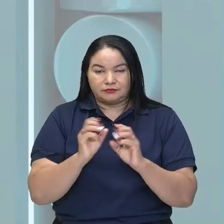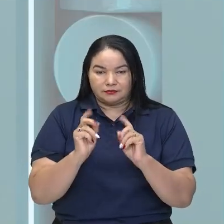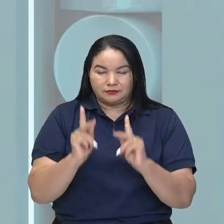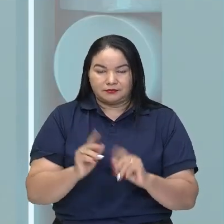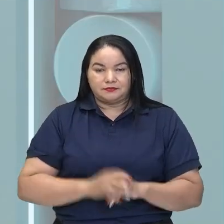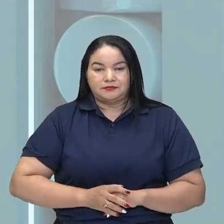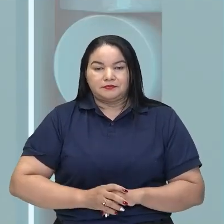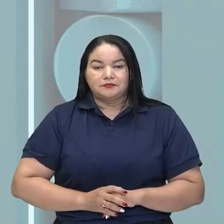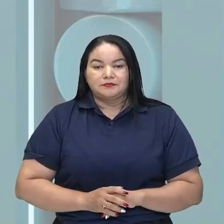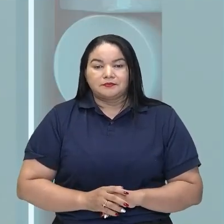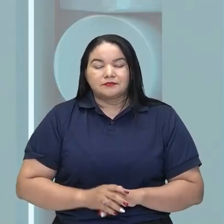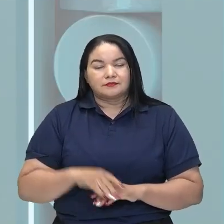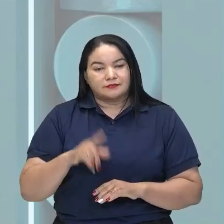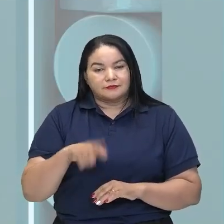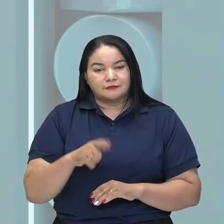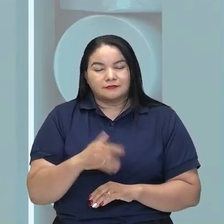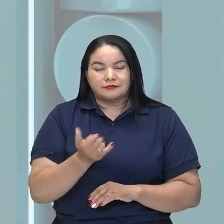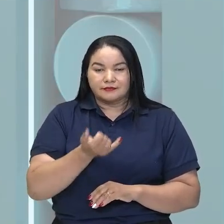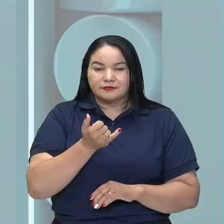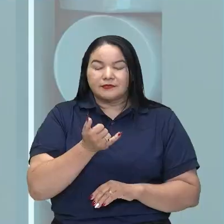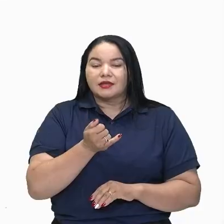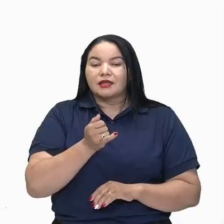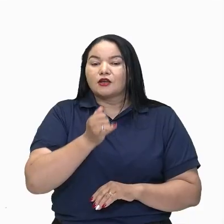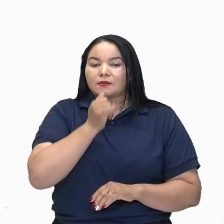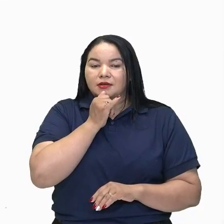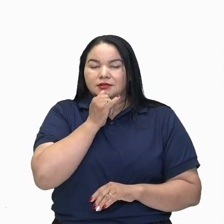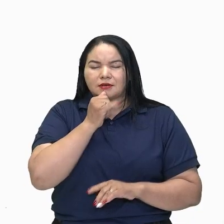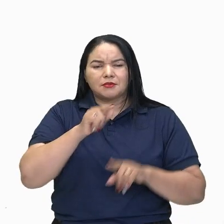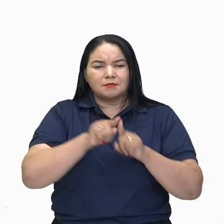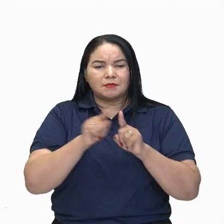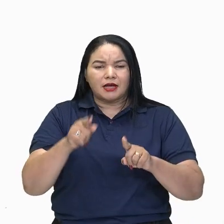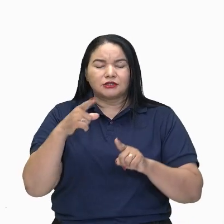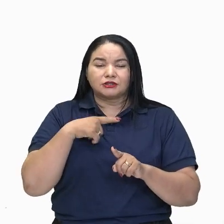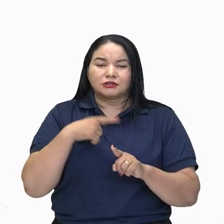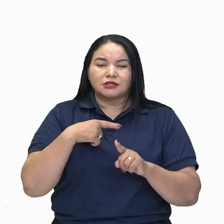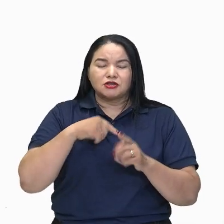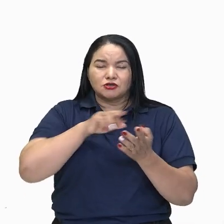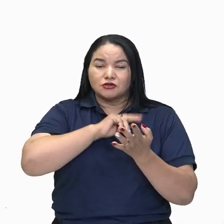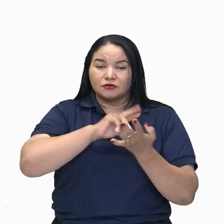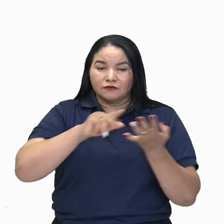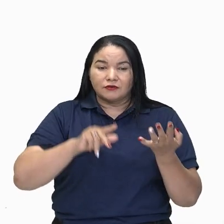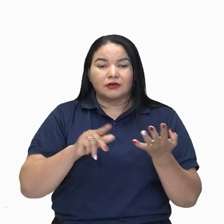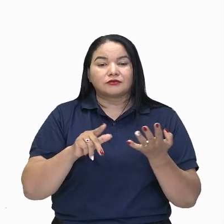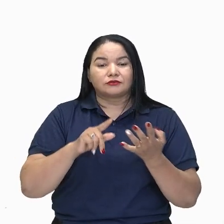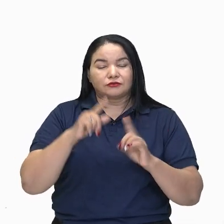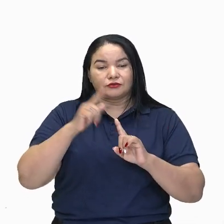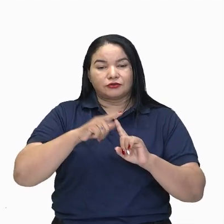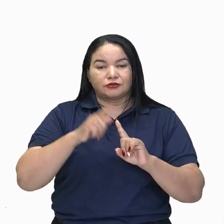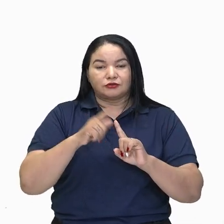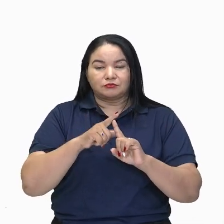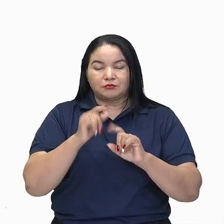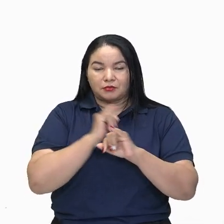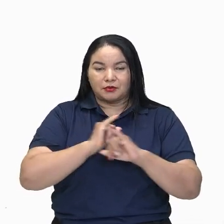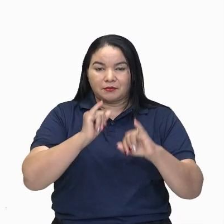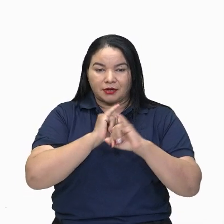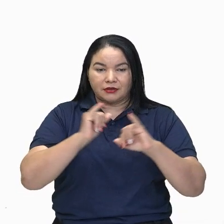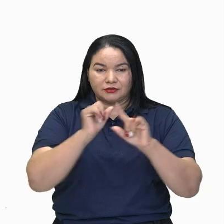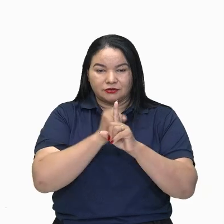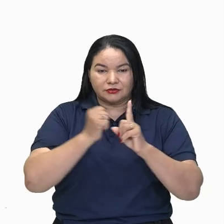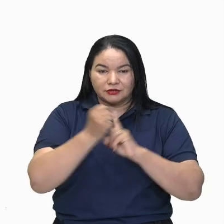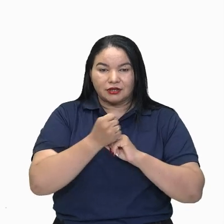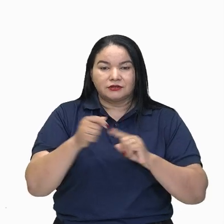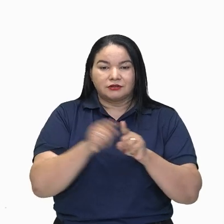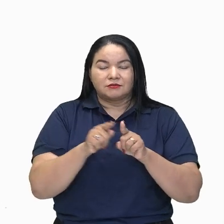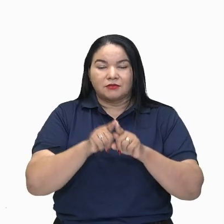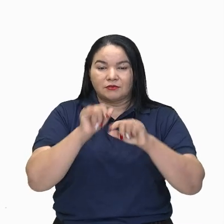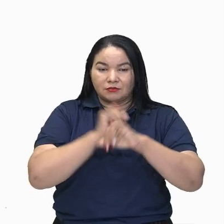Então, esse é um exemplo, mas existem várias outras formas né, de propagandas sociais, que são as